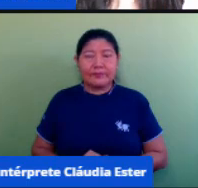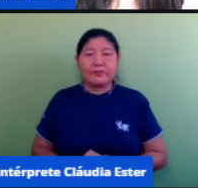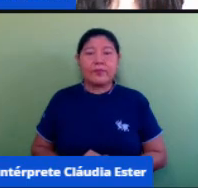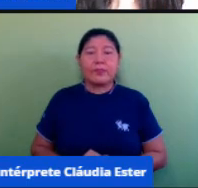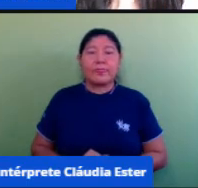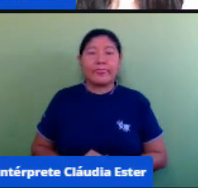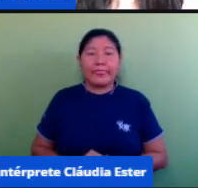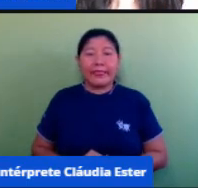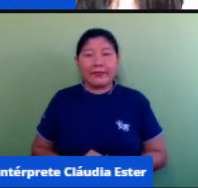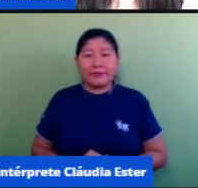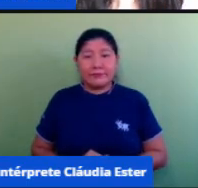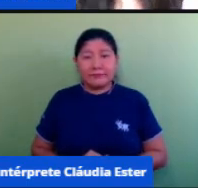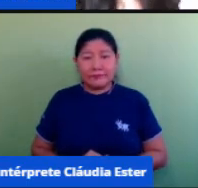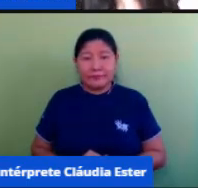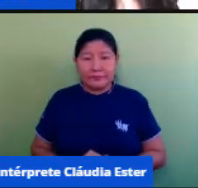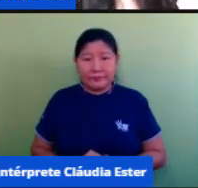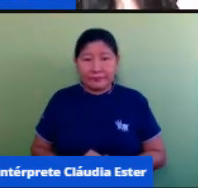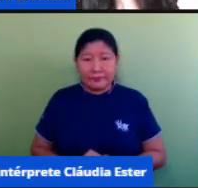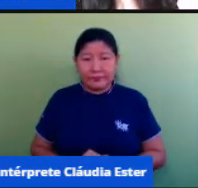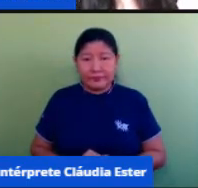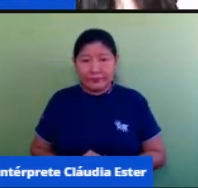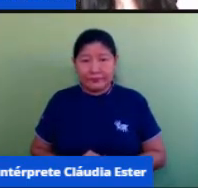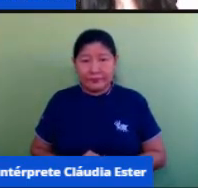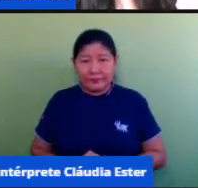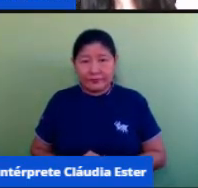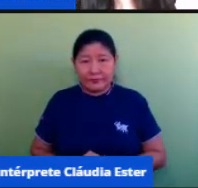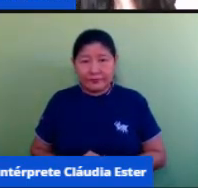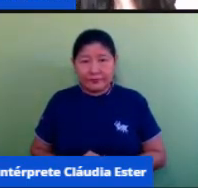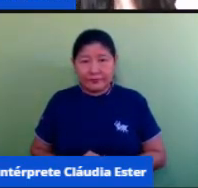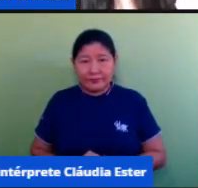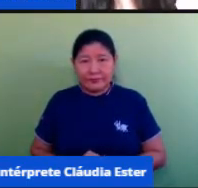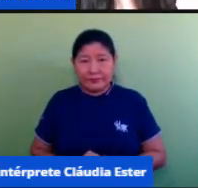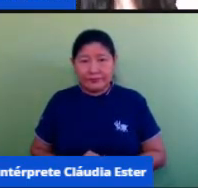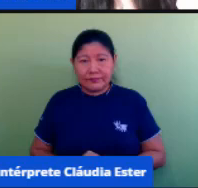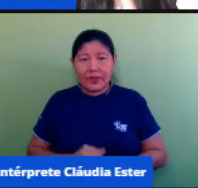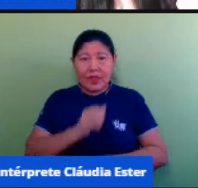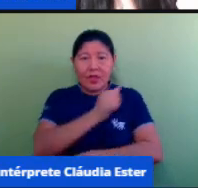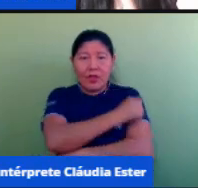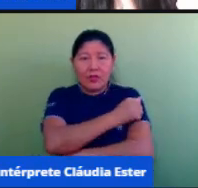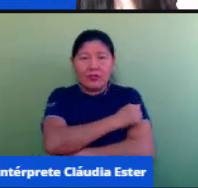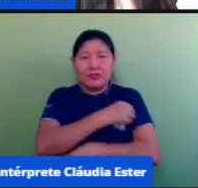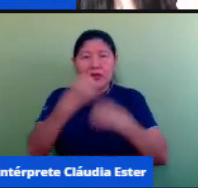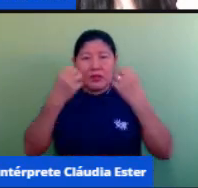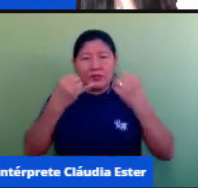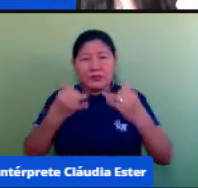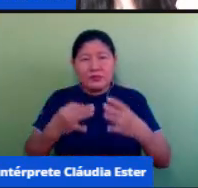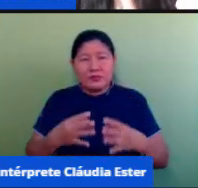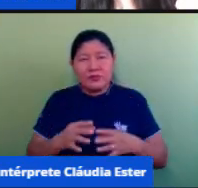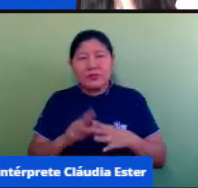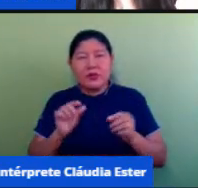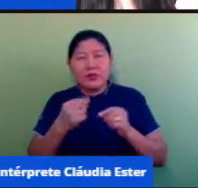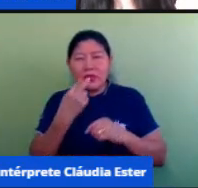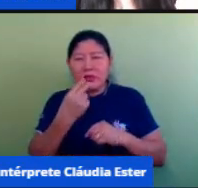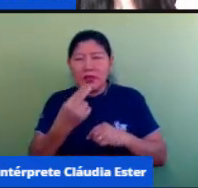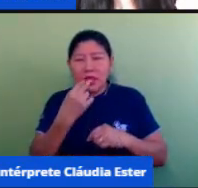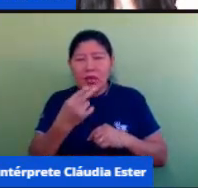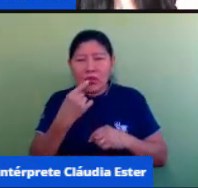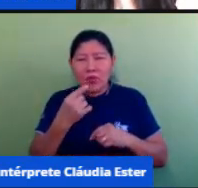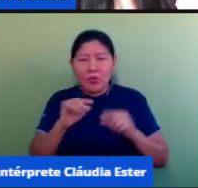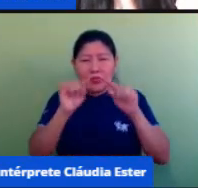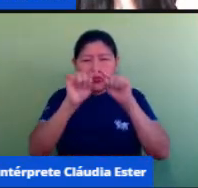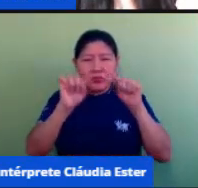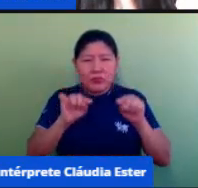Pra depois eu pintar, mas tá ficando assim. Vou deixar um só com coisa em volta e os outros eu vou pintar no